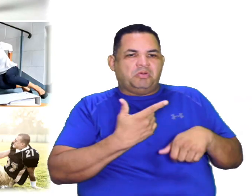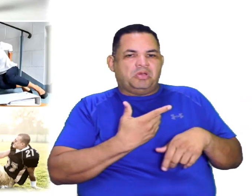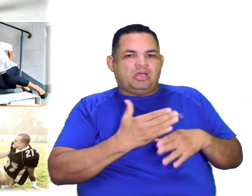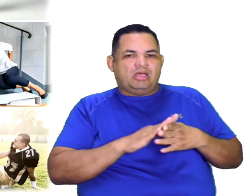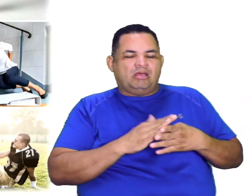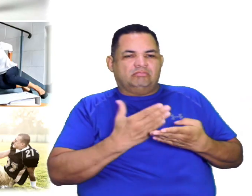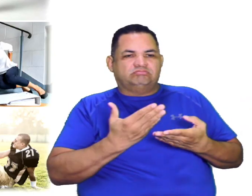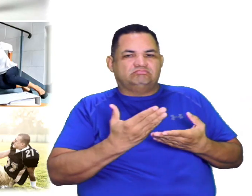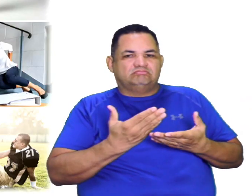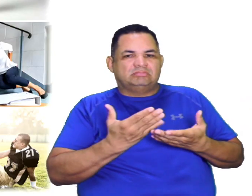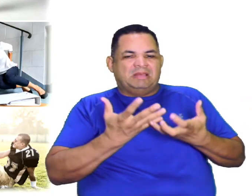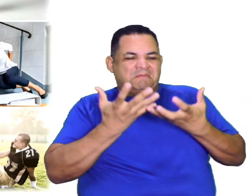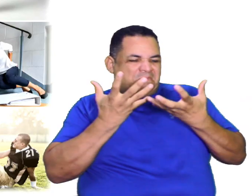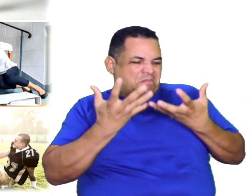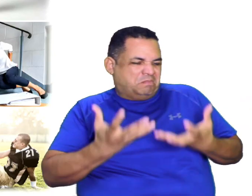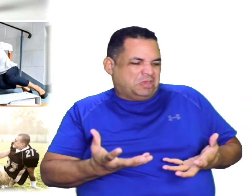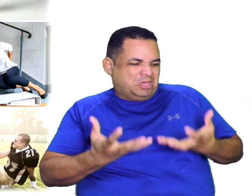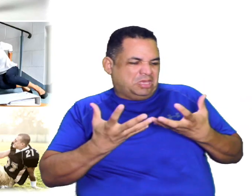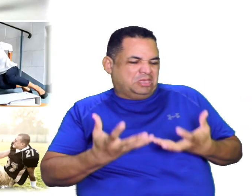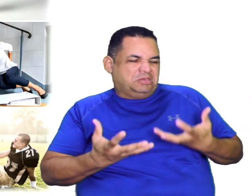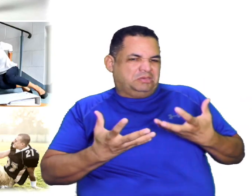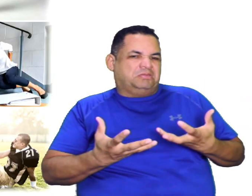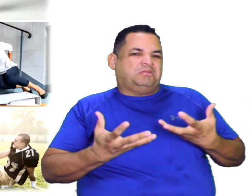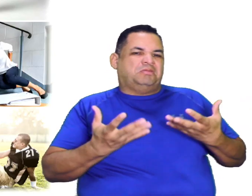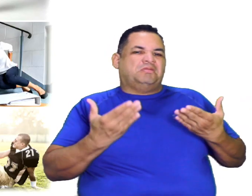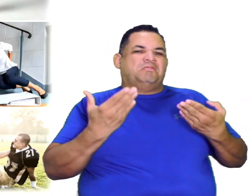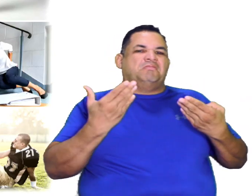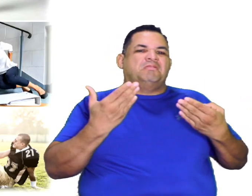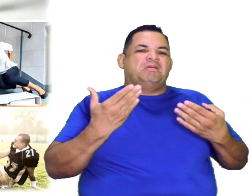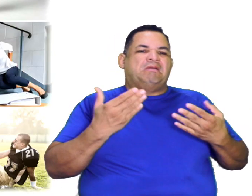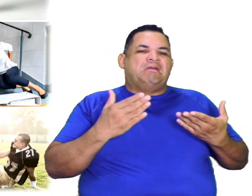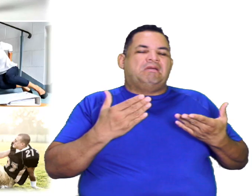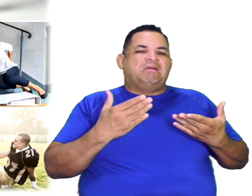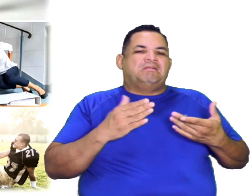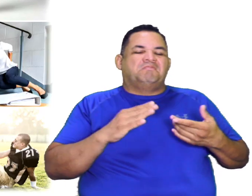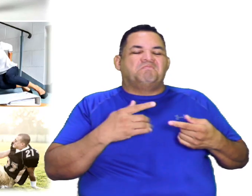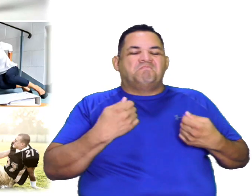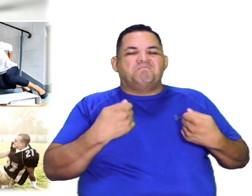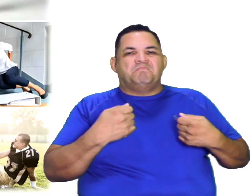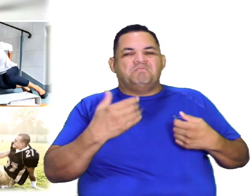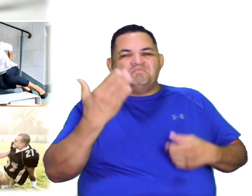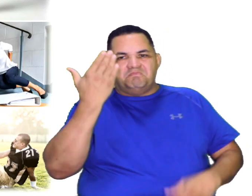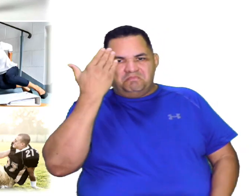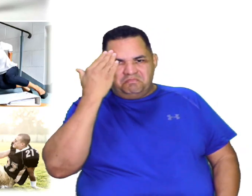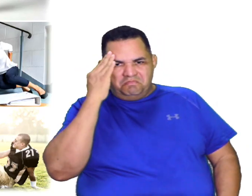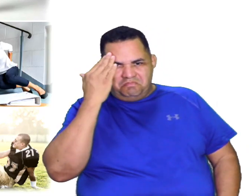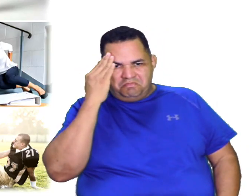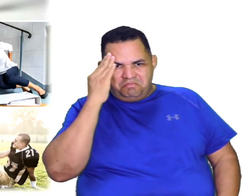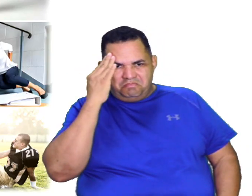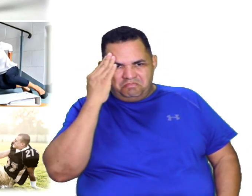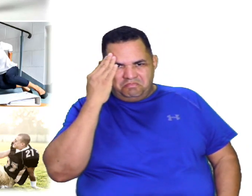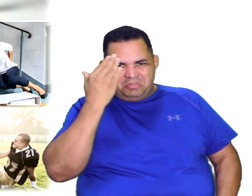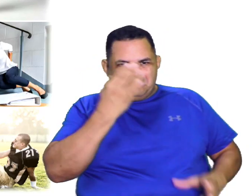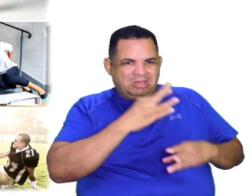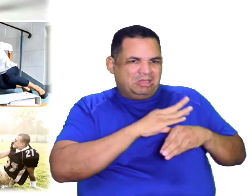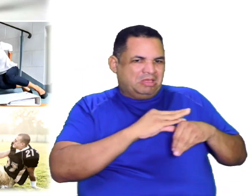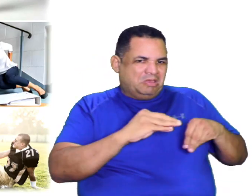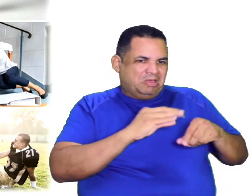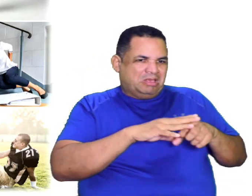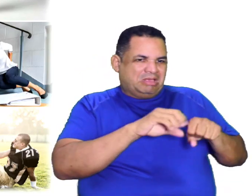físicas, né? Essas cargas físicas podem ser entendidas como lesões agudas,